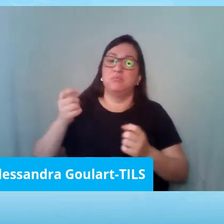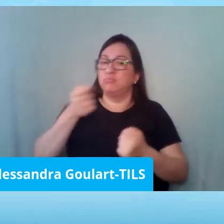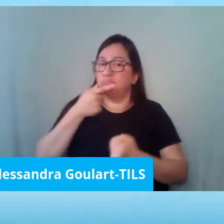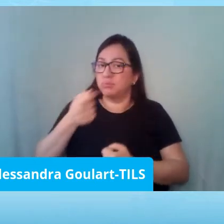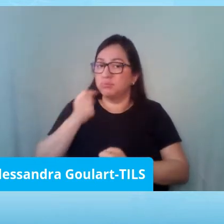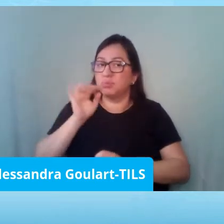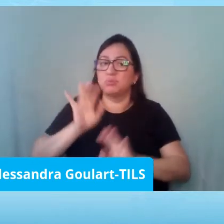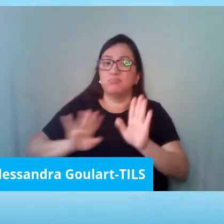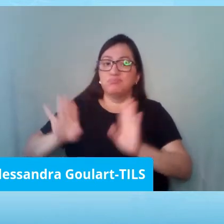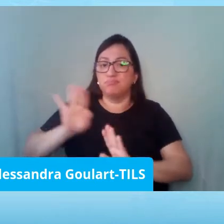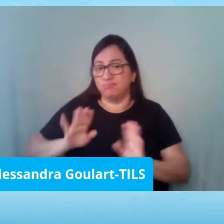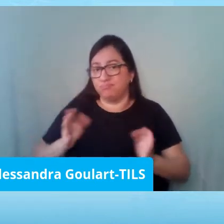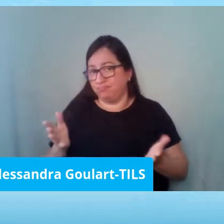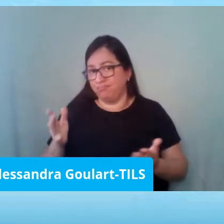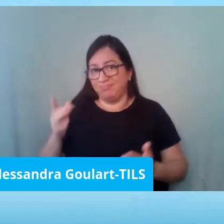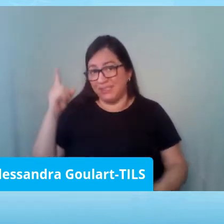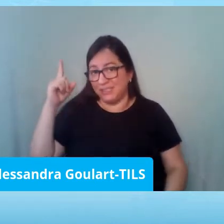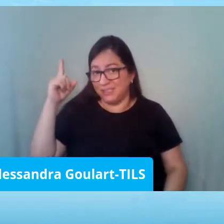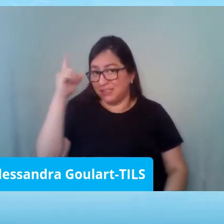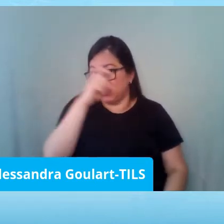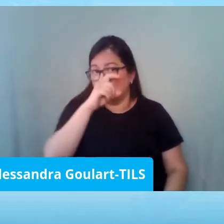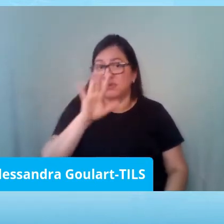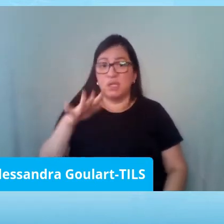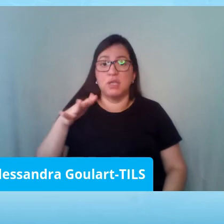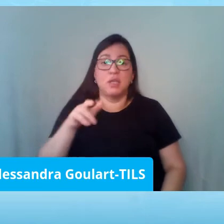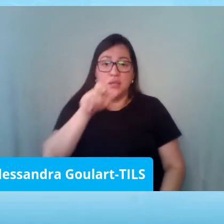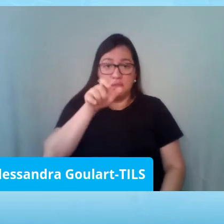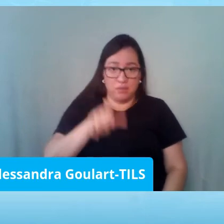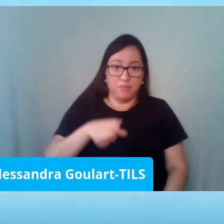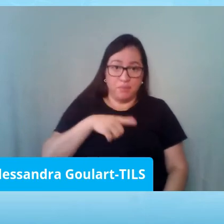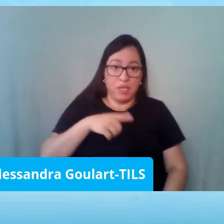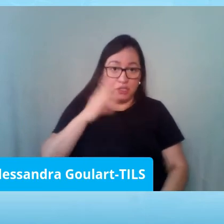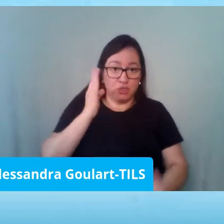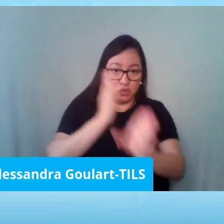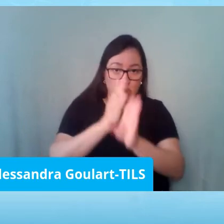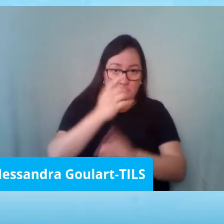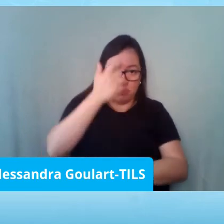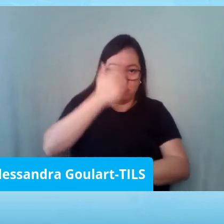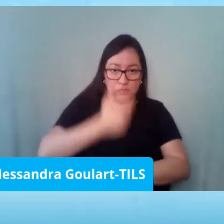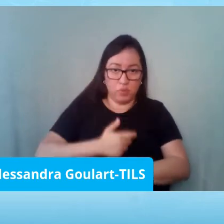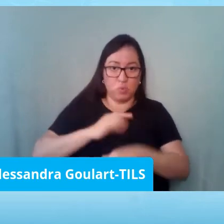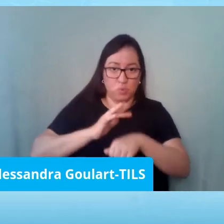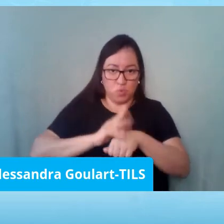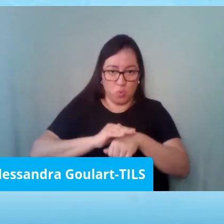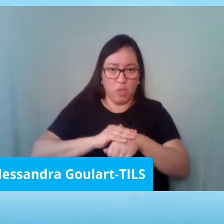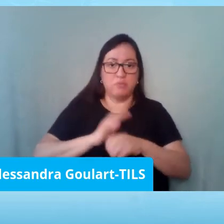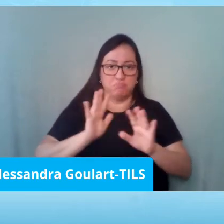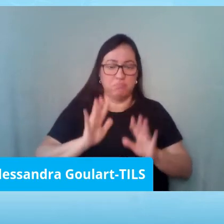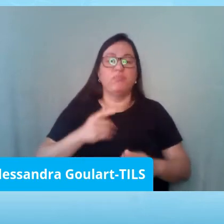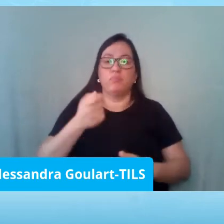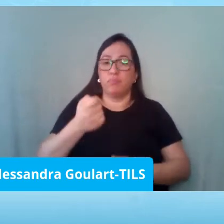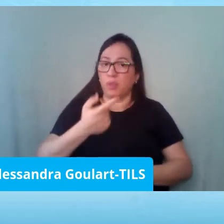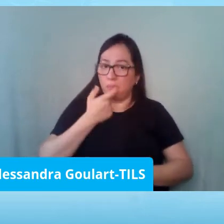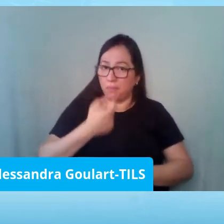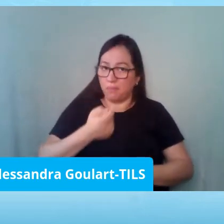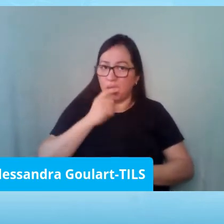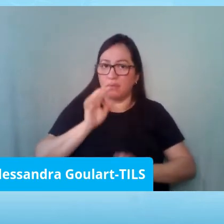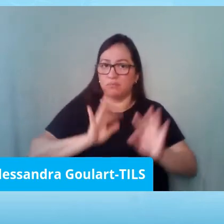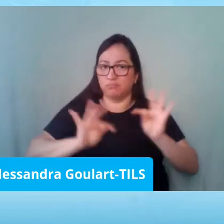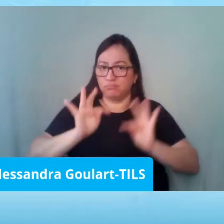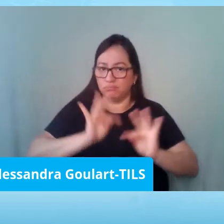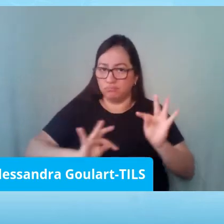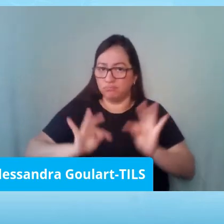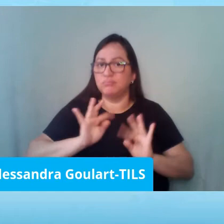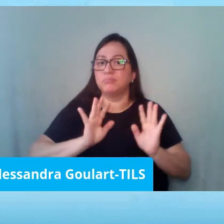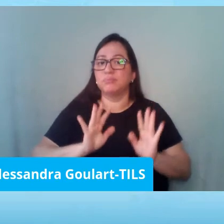ela trata, mas aí a parceria não trata, ou as parcerias não tratam, e ela se reinfecta. É muito comum a gente ver